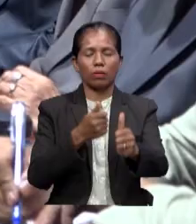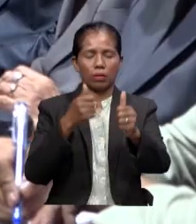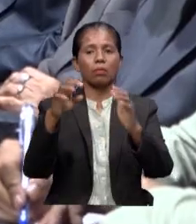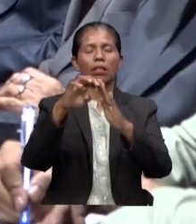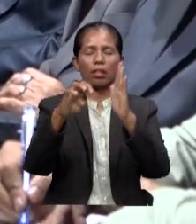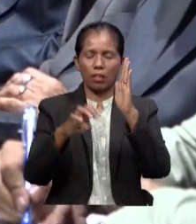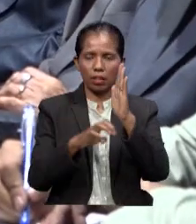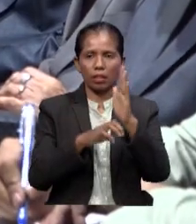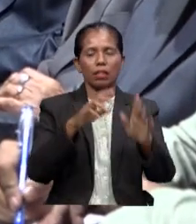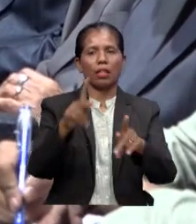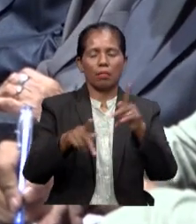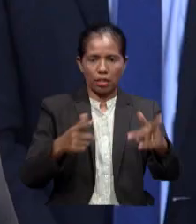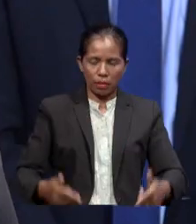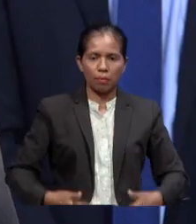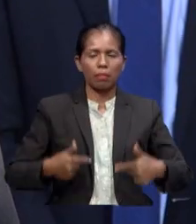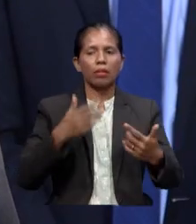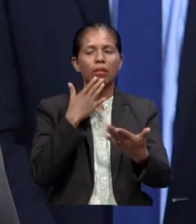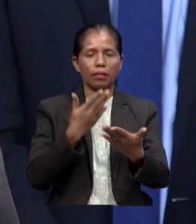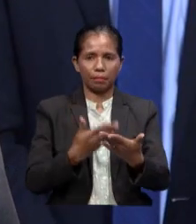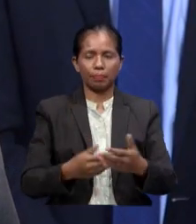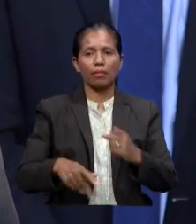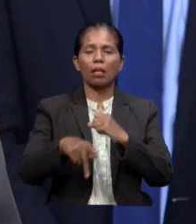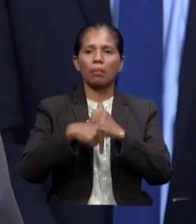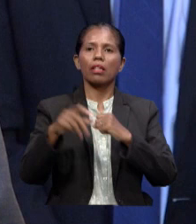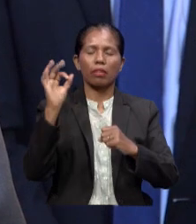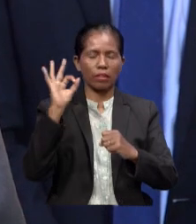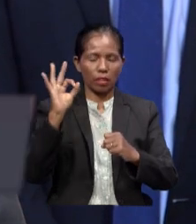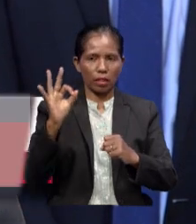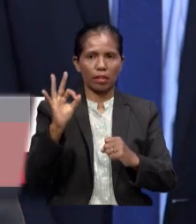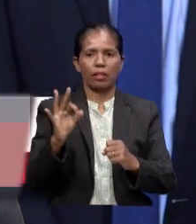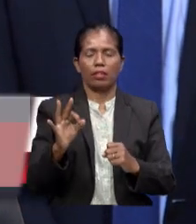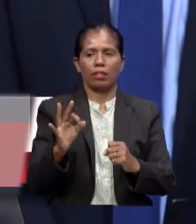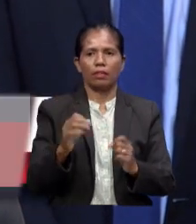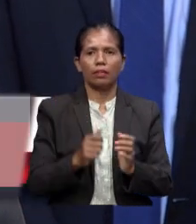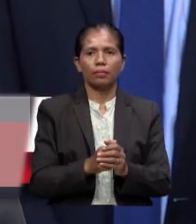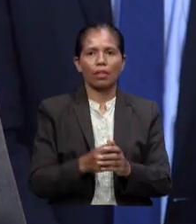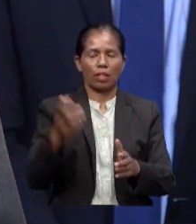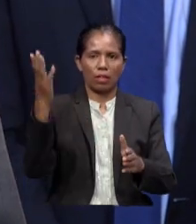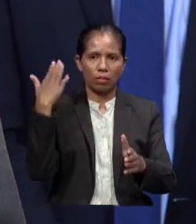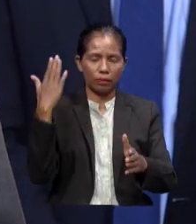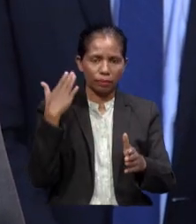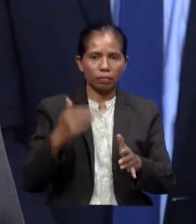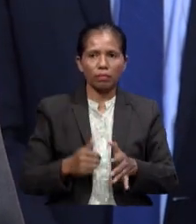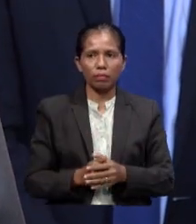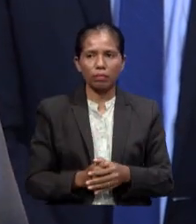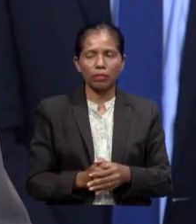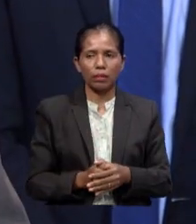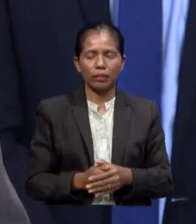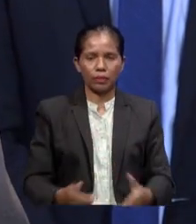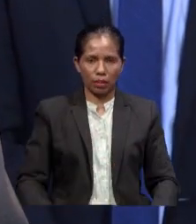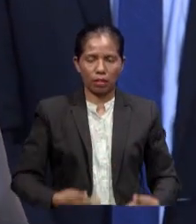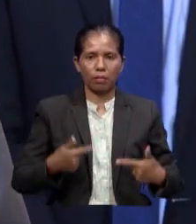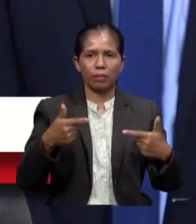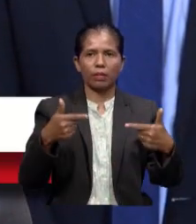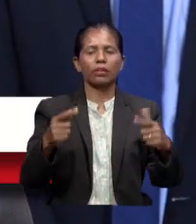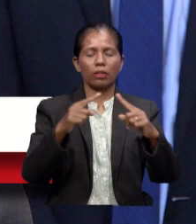Estado, no povo de Mores Diak. Fretilin, até dizer mais, que Fretilin, desde que Mores,